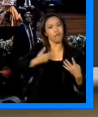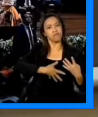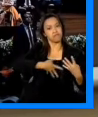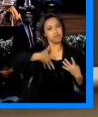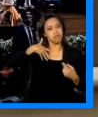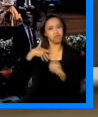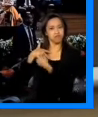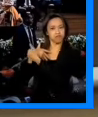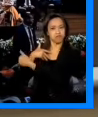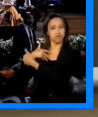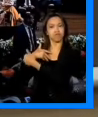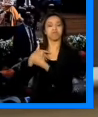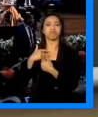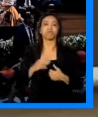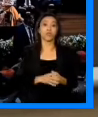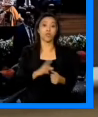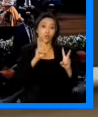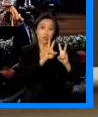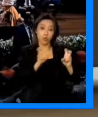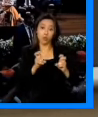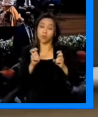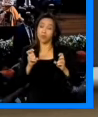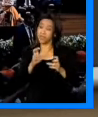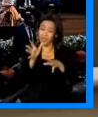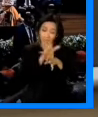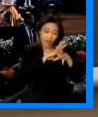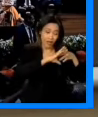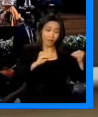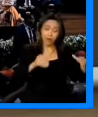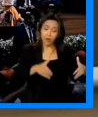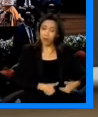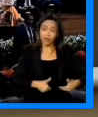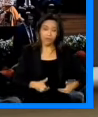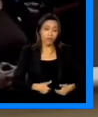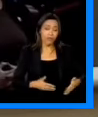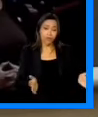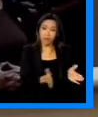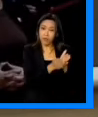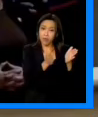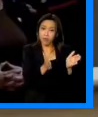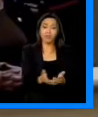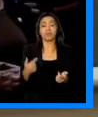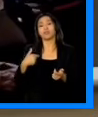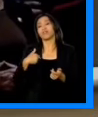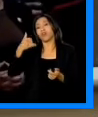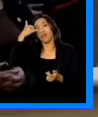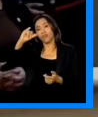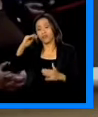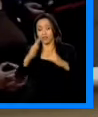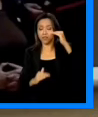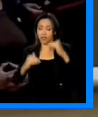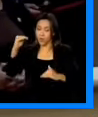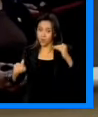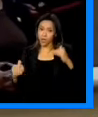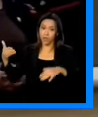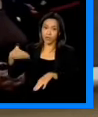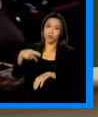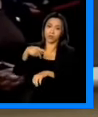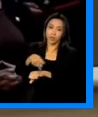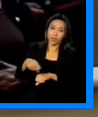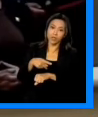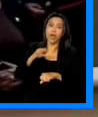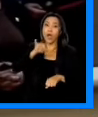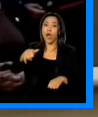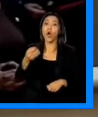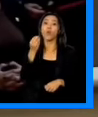compromisso, que é com o combate à fome e à miséria no nosso país, o combate à desigualdade no nosso país, a oportunidade para